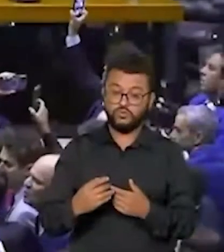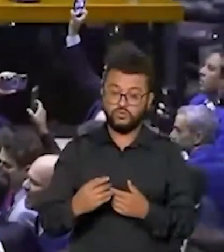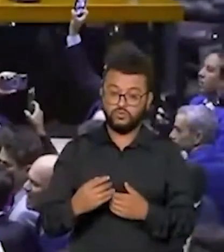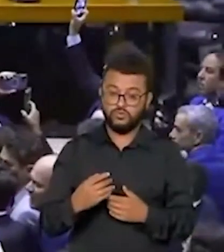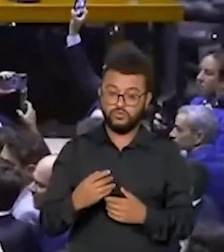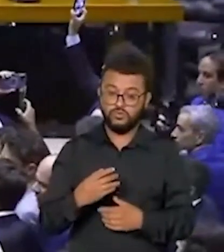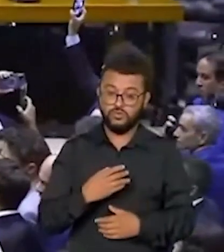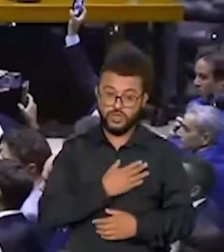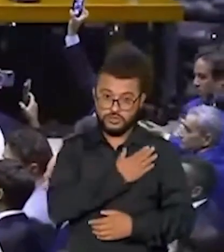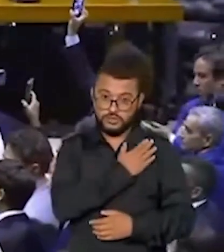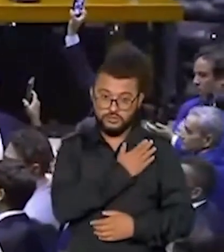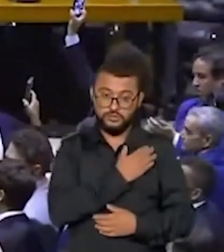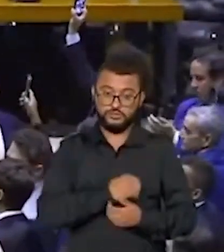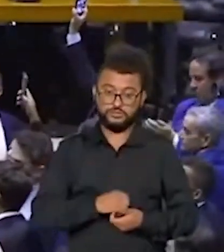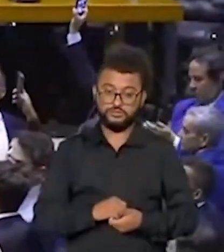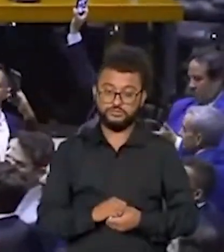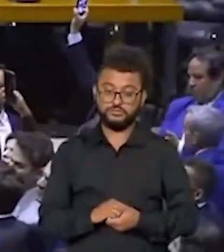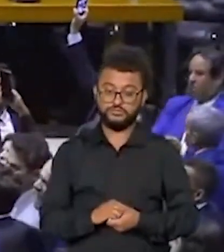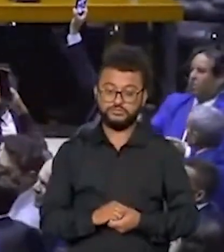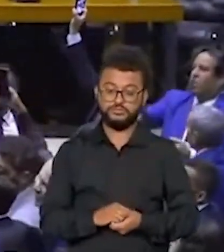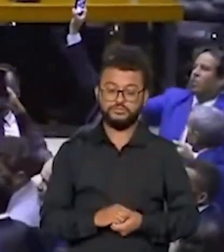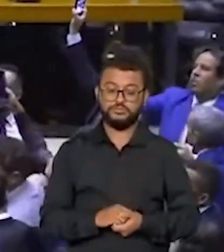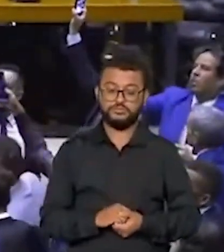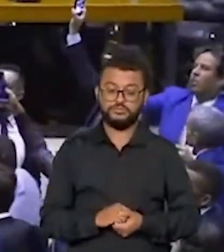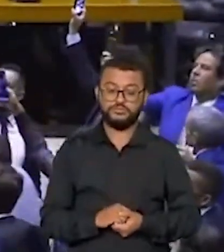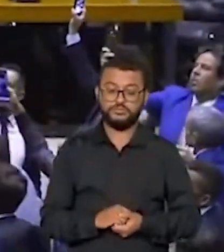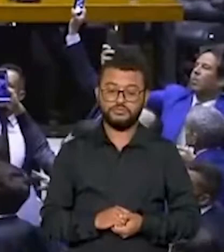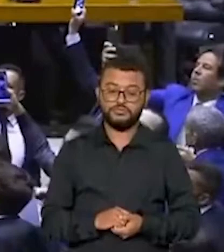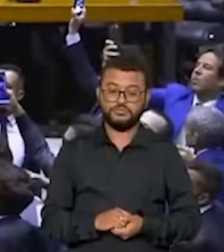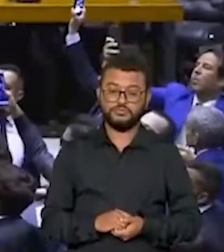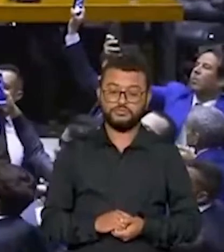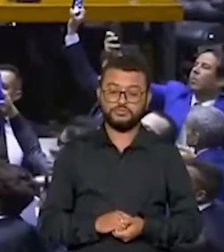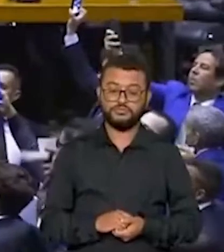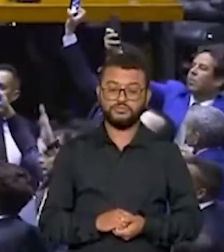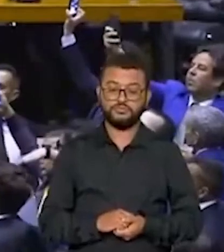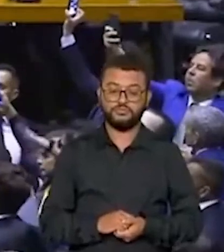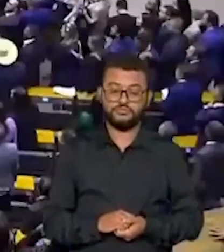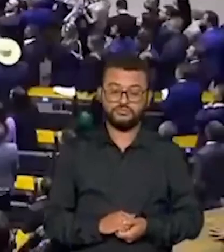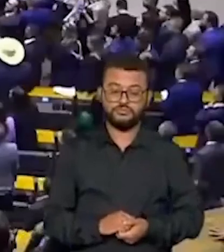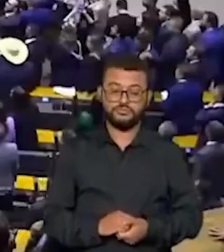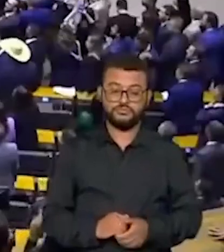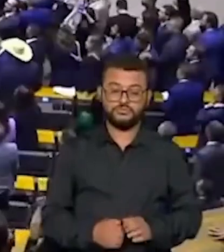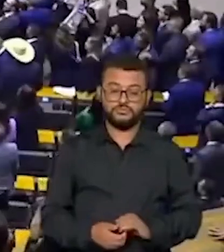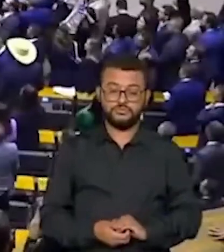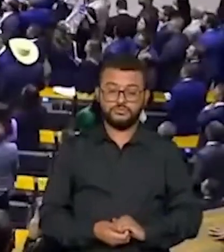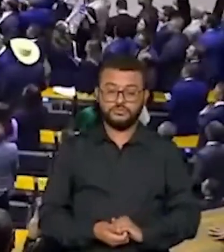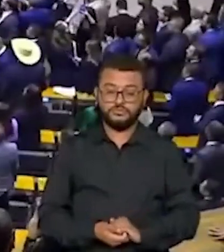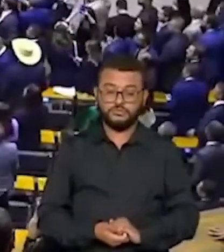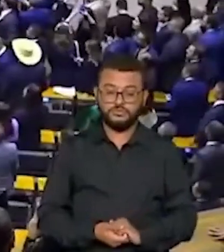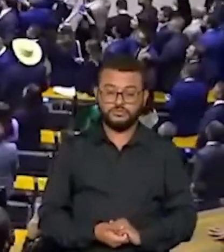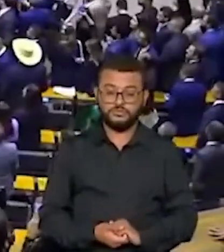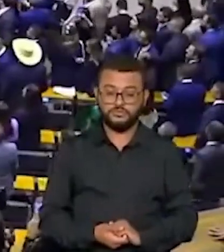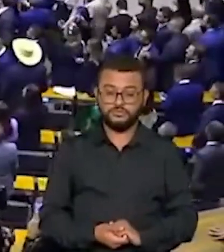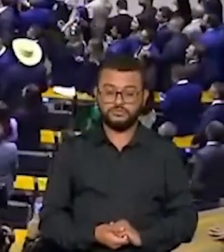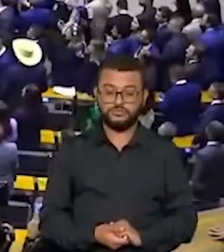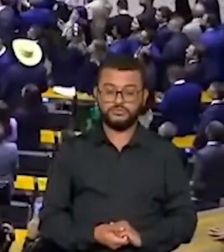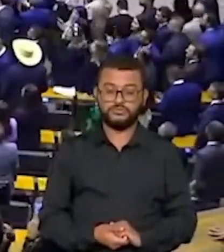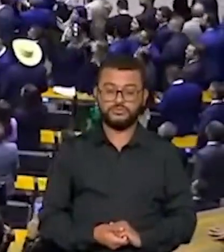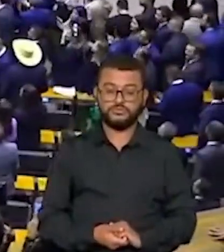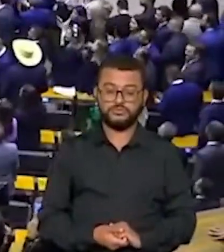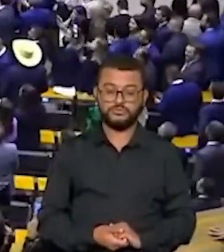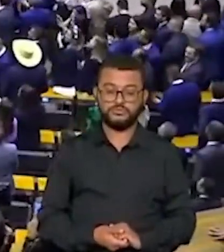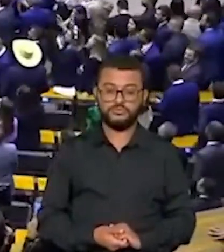Dual um pr os impostos estaduais outro para os federais a alíquota no entanto ainda não está